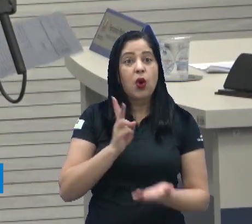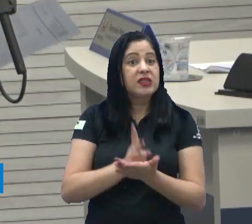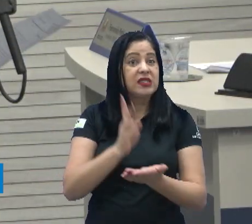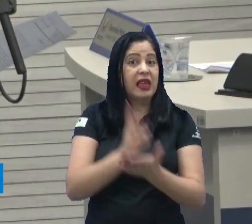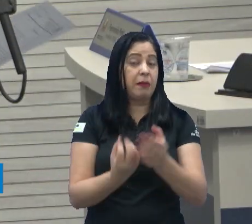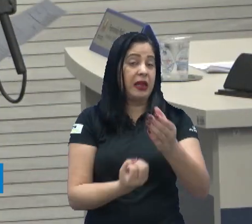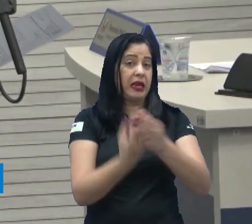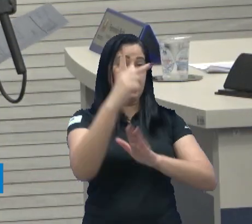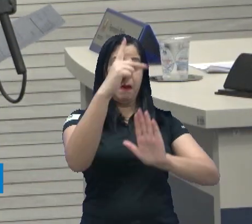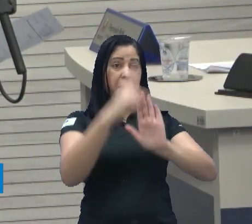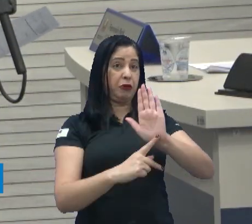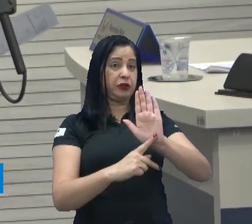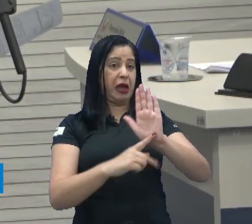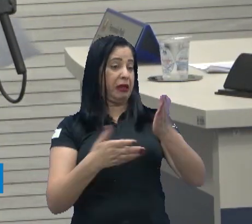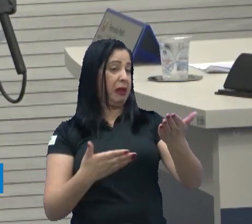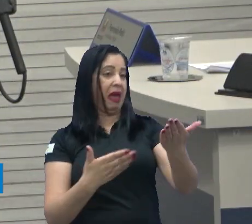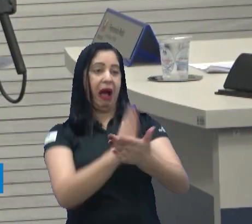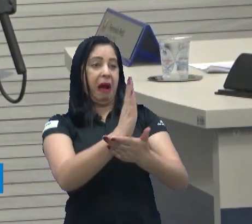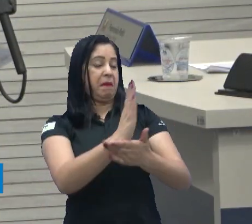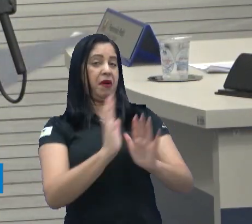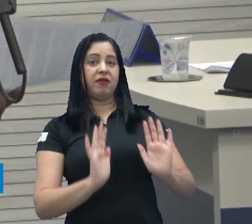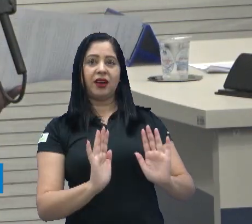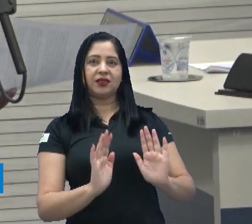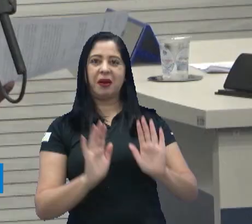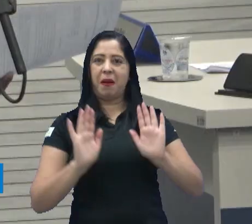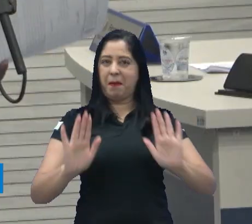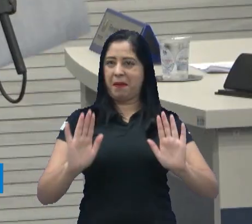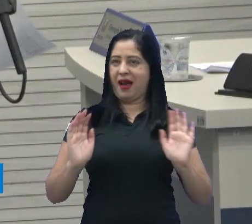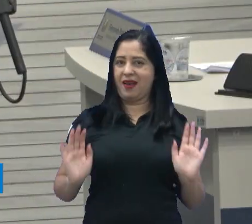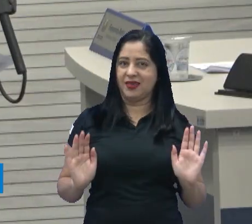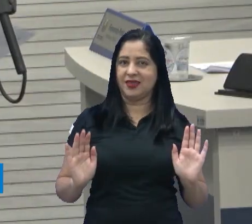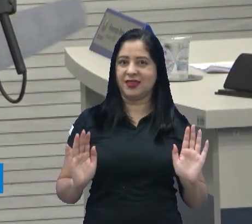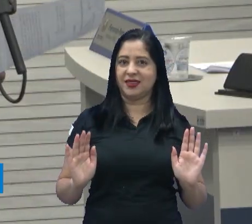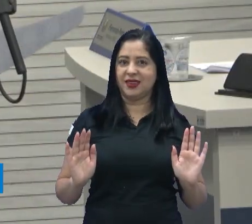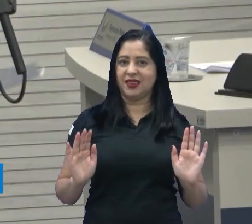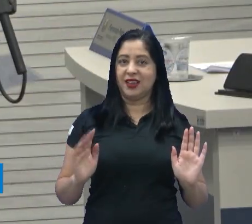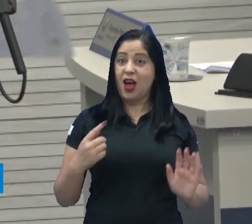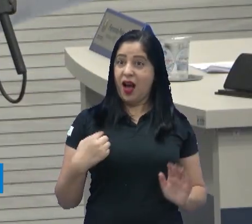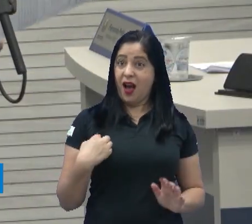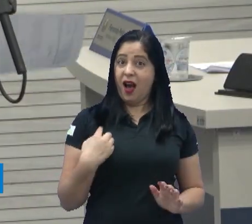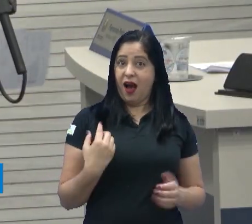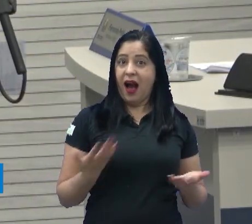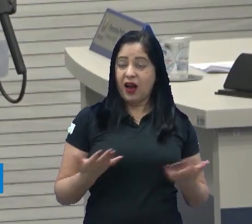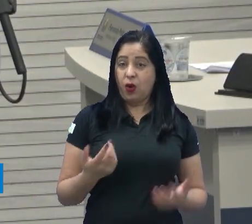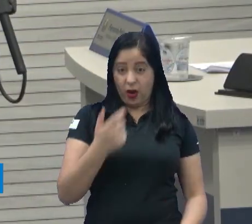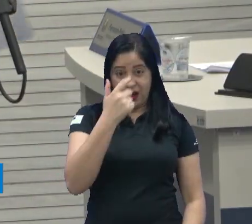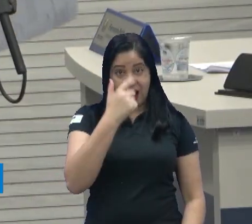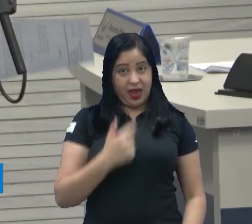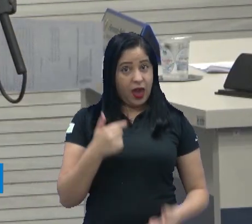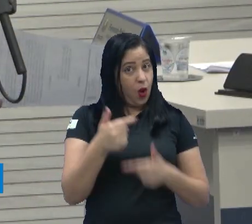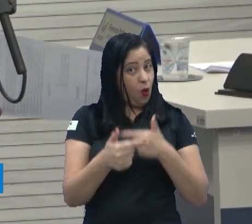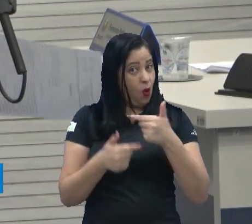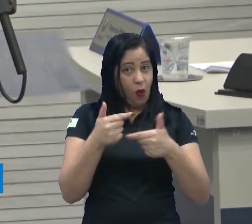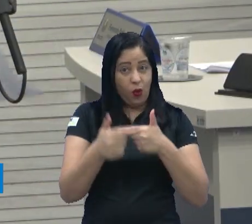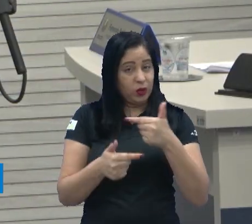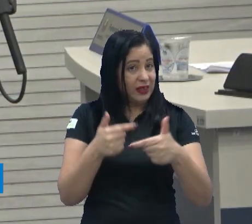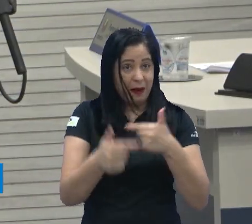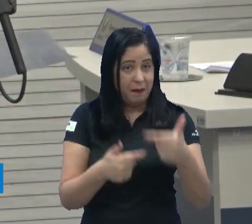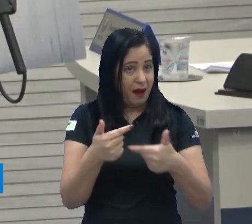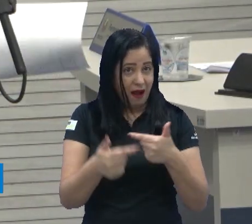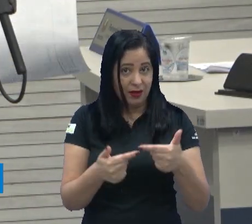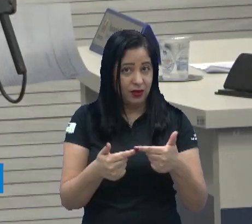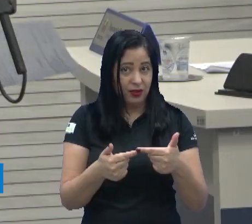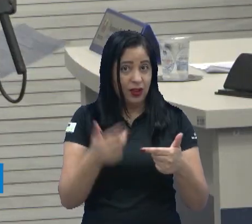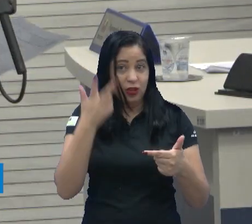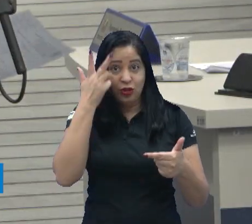de problema. E só porque nós estamos fazendo um trabalho propositivo e nós não somos da base,